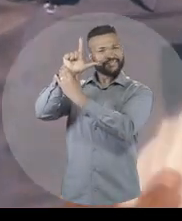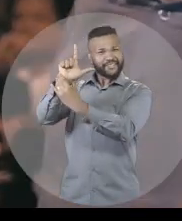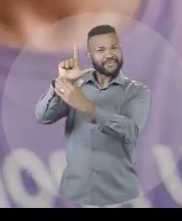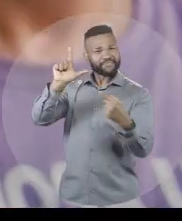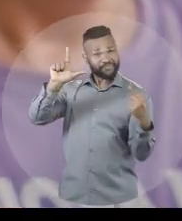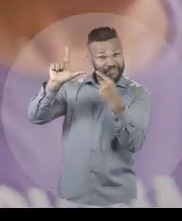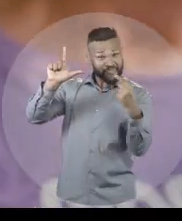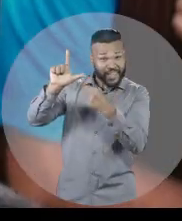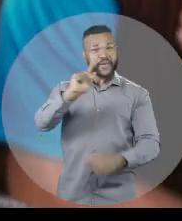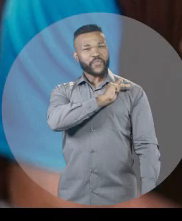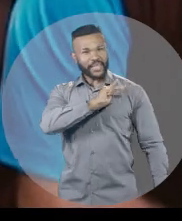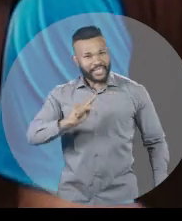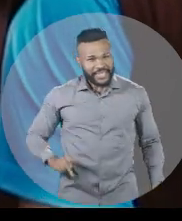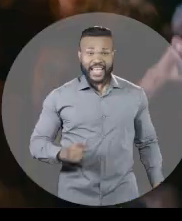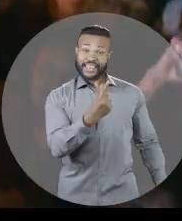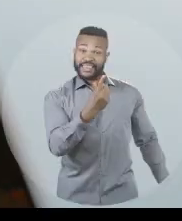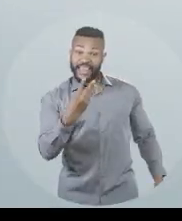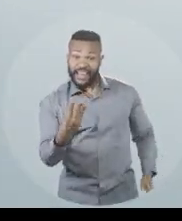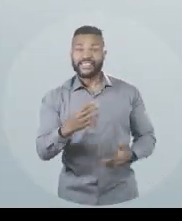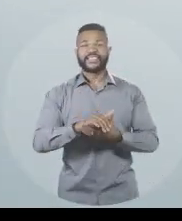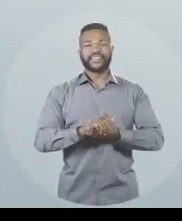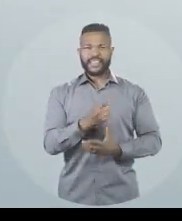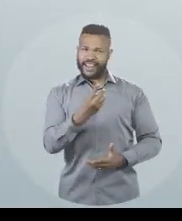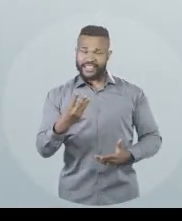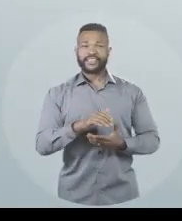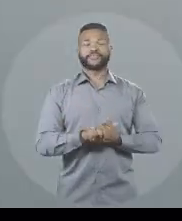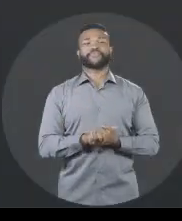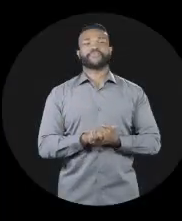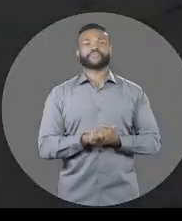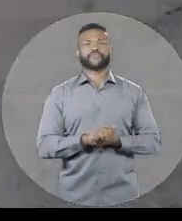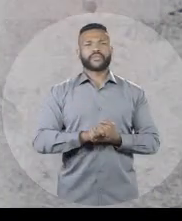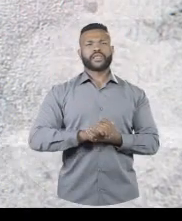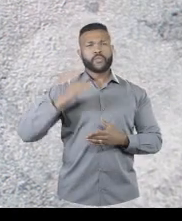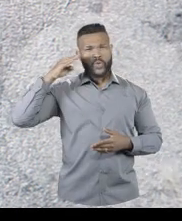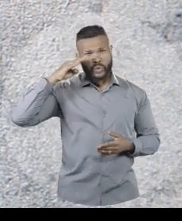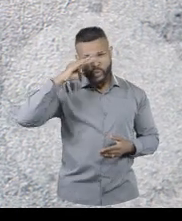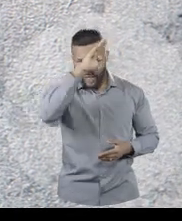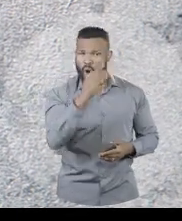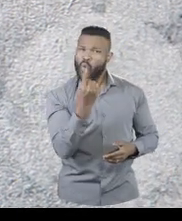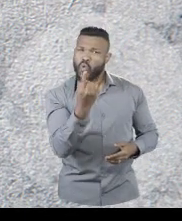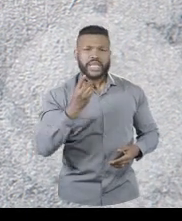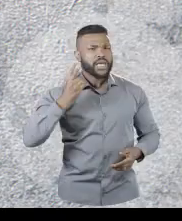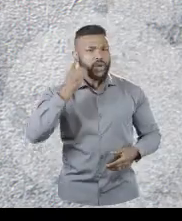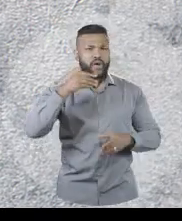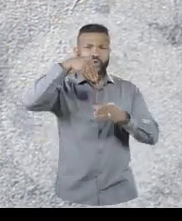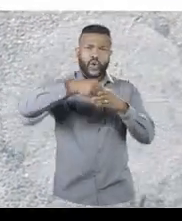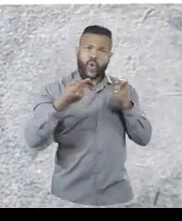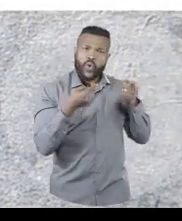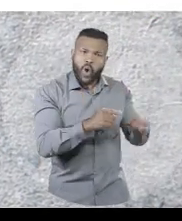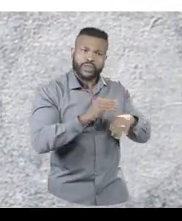pode assim pra presidência 13 bolsonaro foi o único deputado que votou